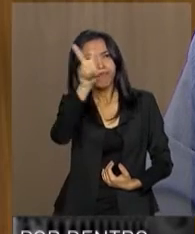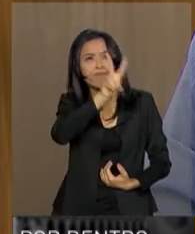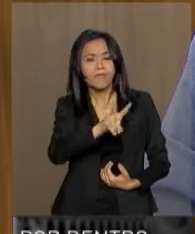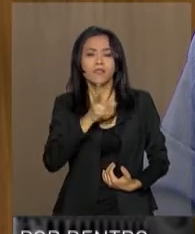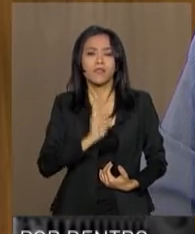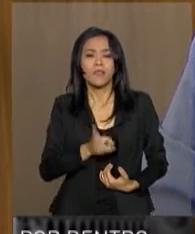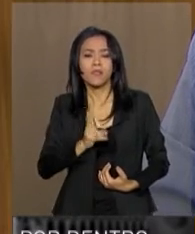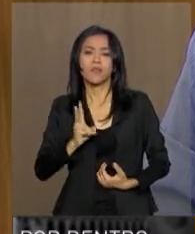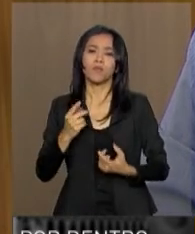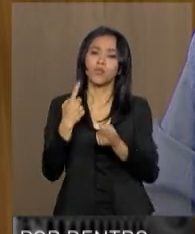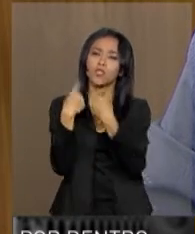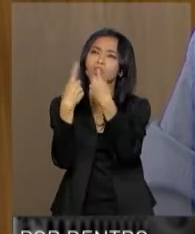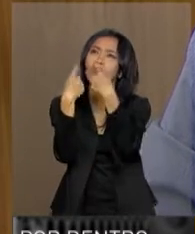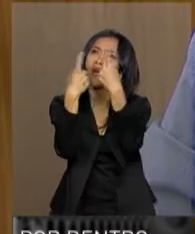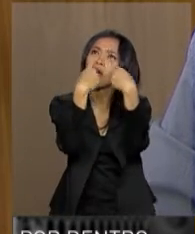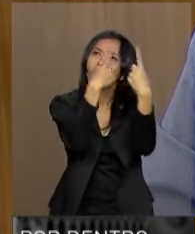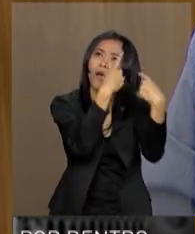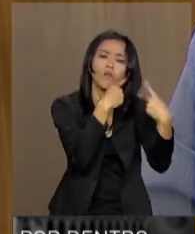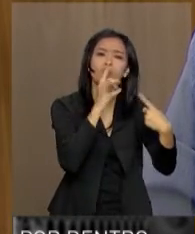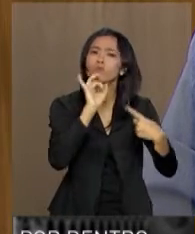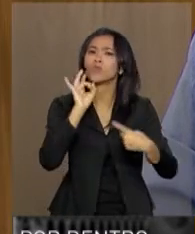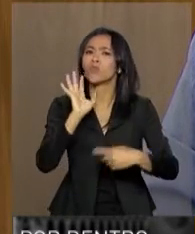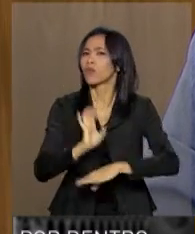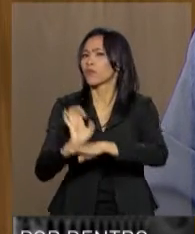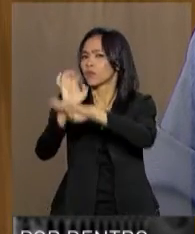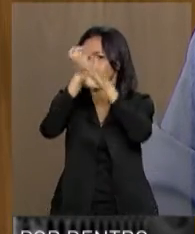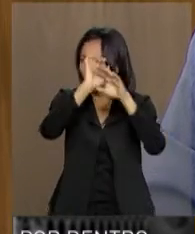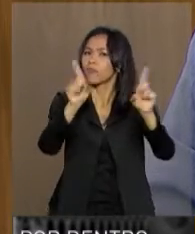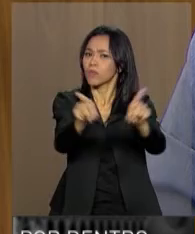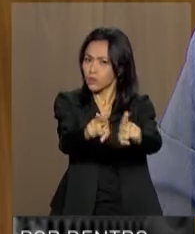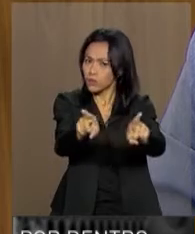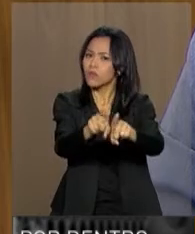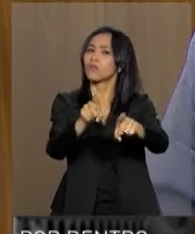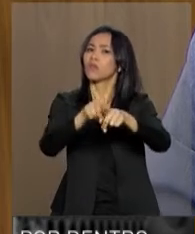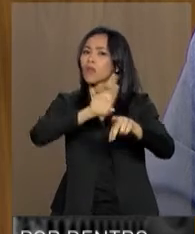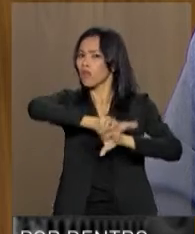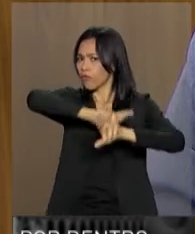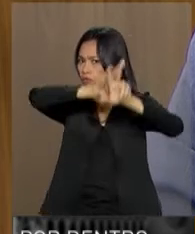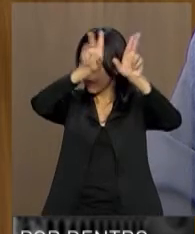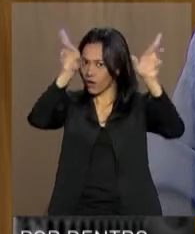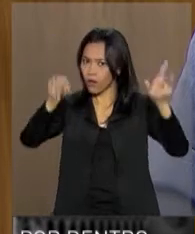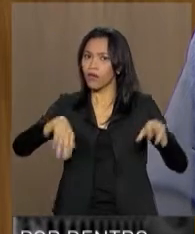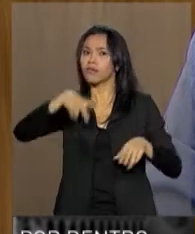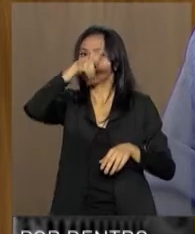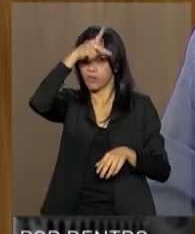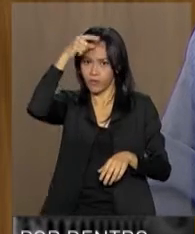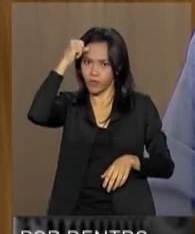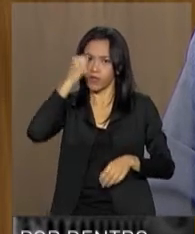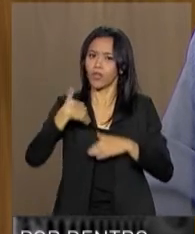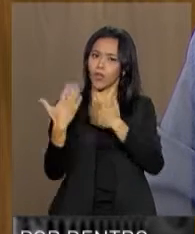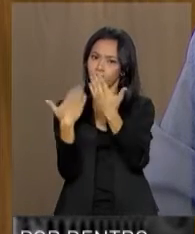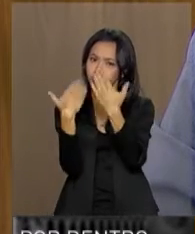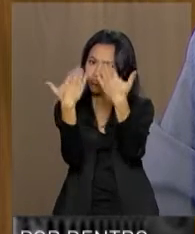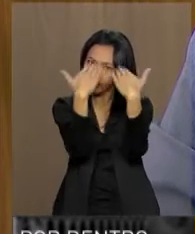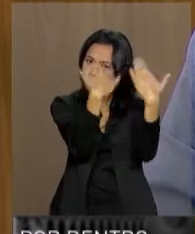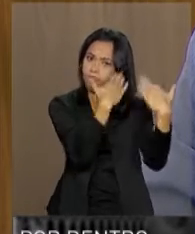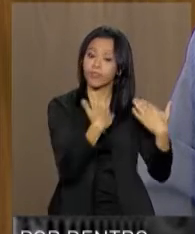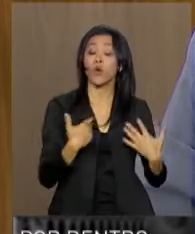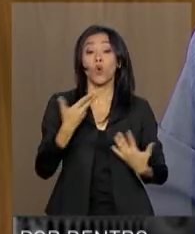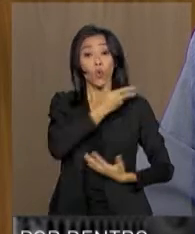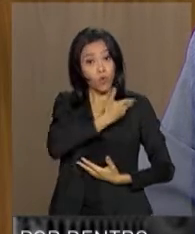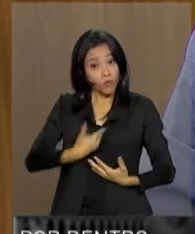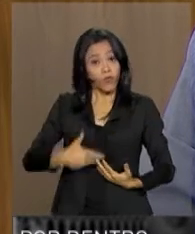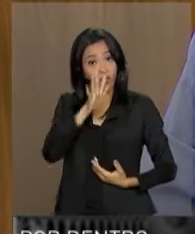mas também com alguns prefeitos com vários prefeitos dentro do possível a união tem ajudado os estados feito